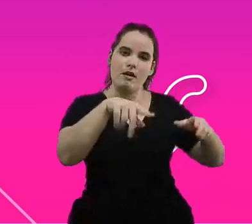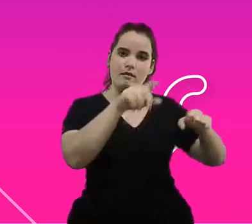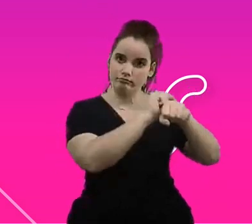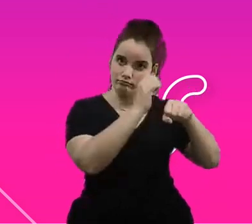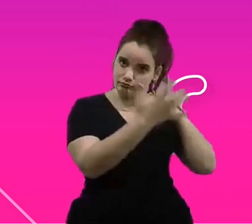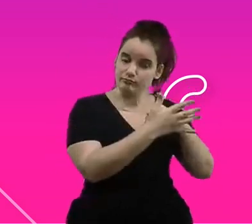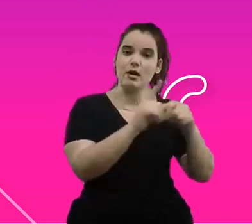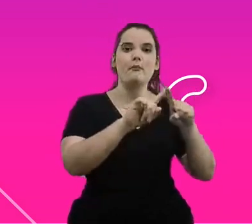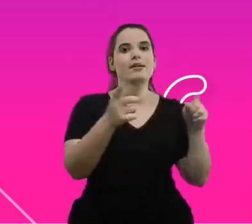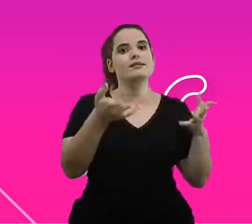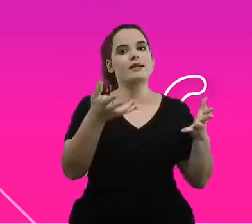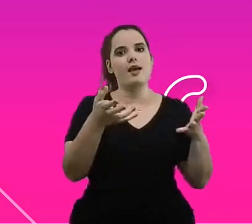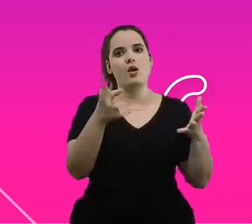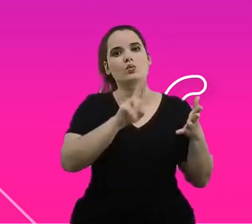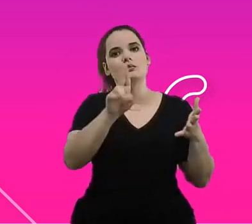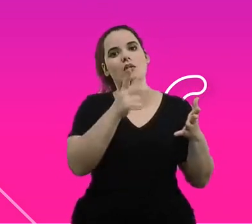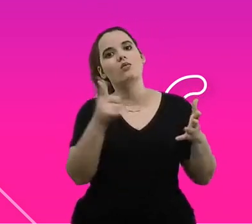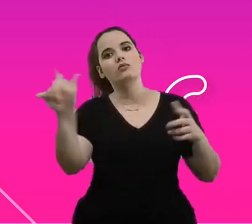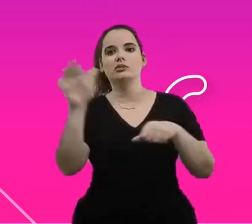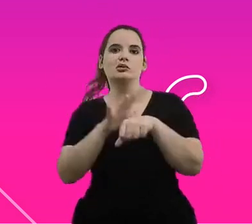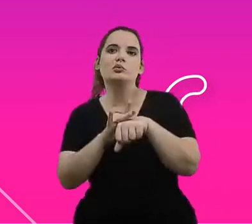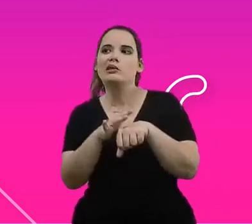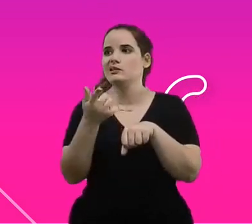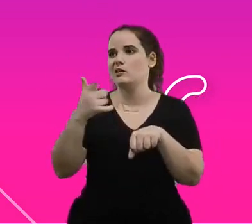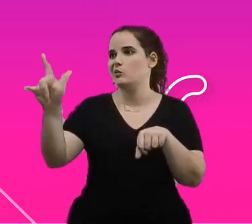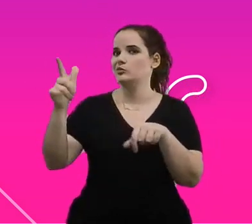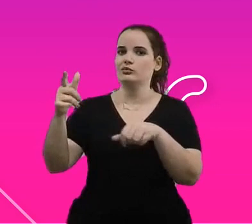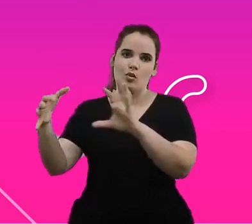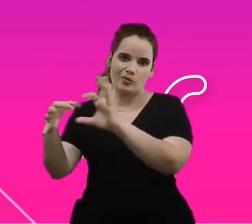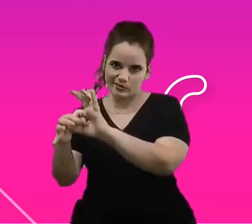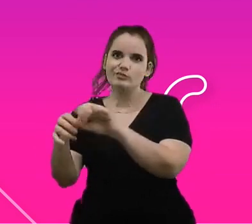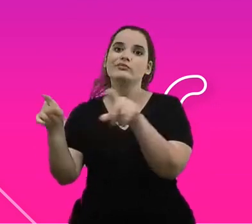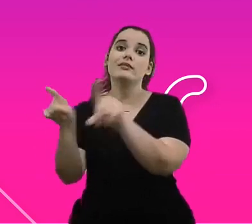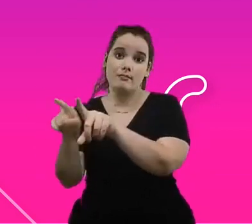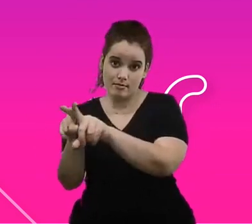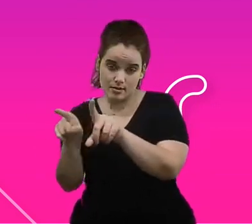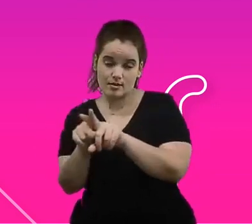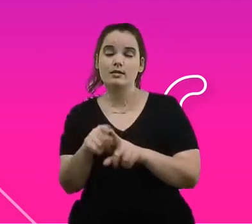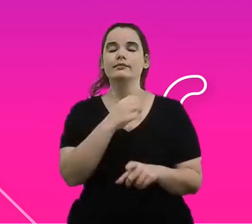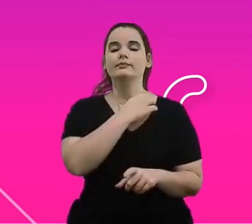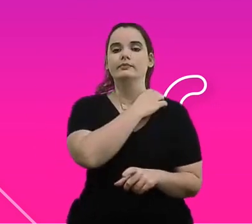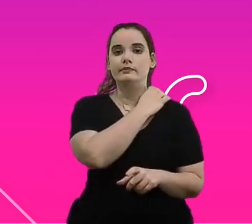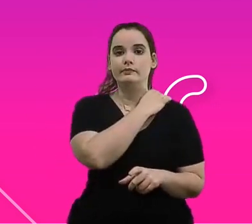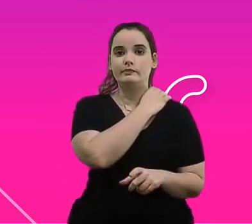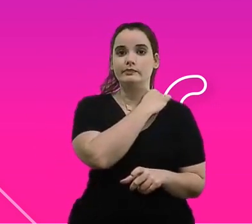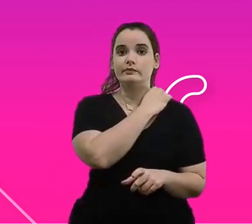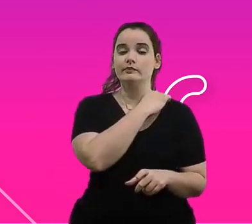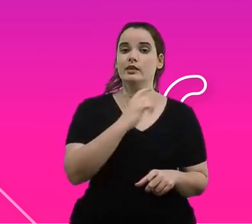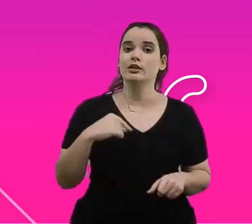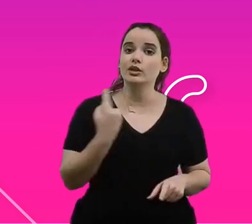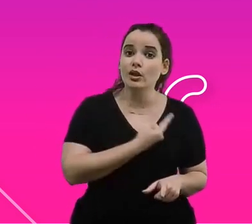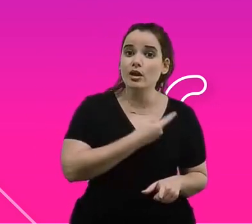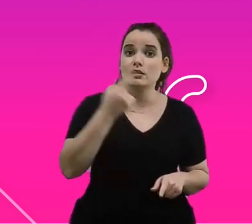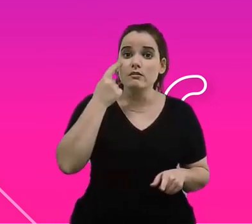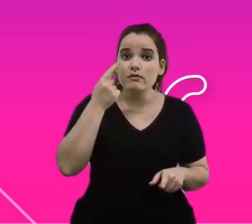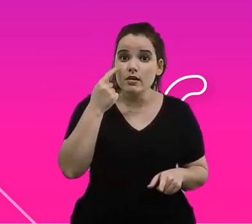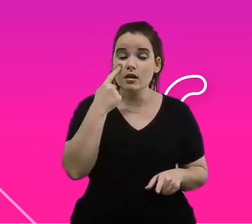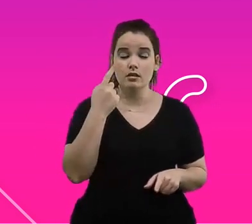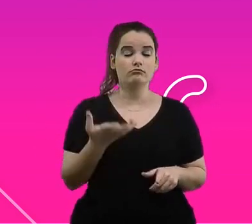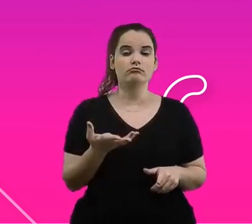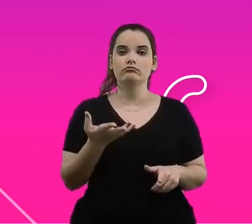óbitos no estado. Em relação à gestão da Covid, essa pandemia ela trouxe uma